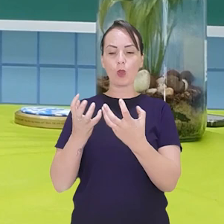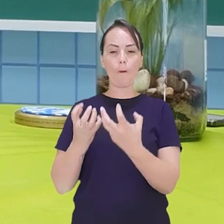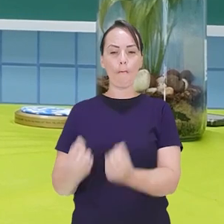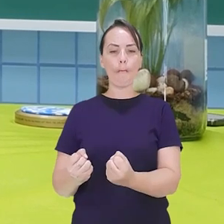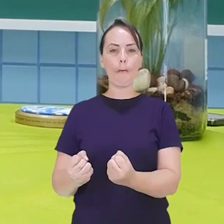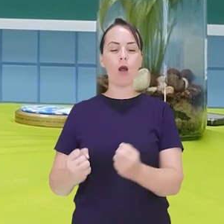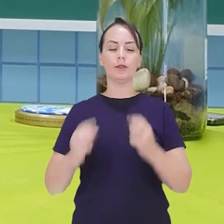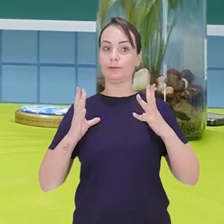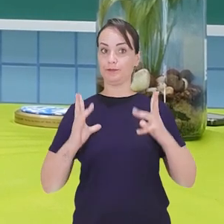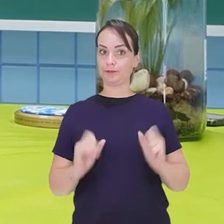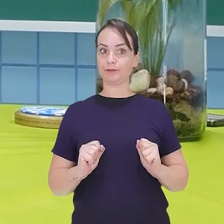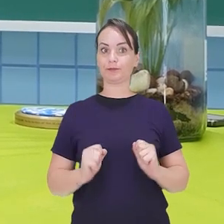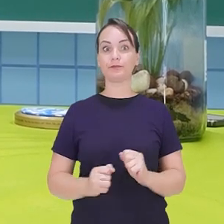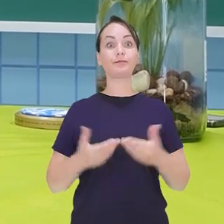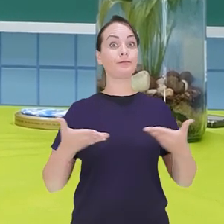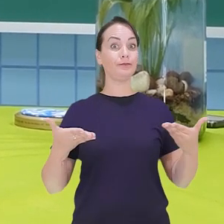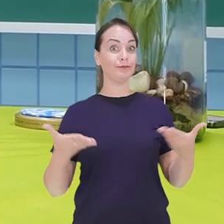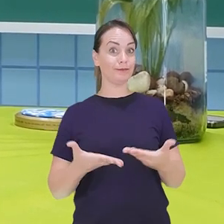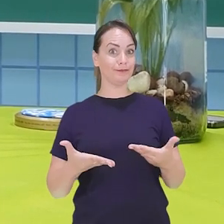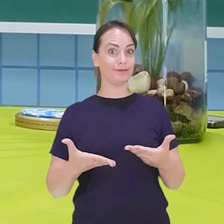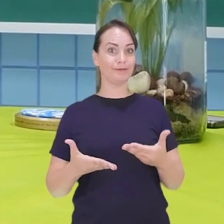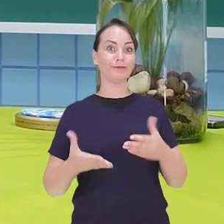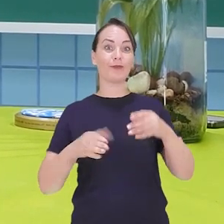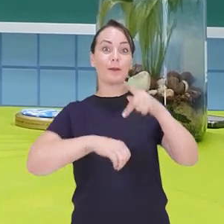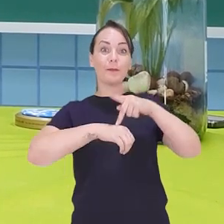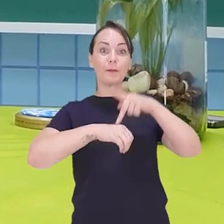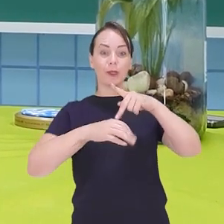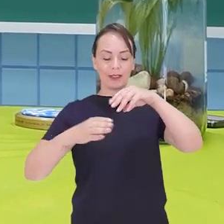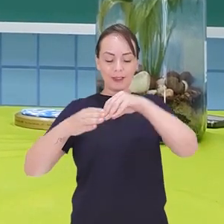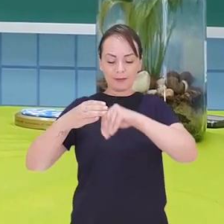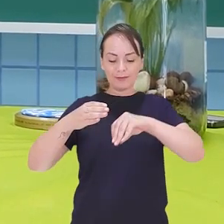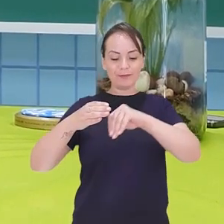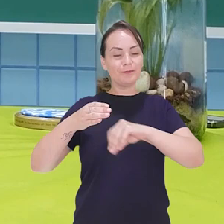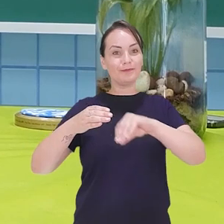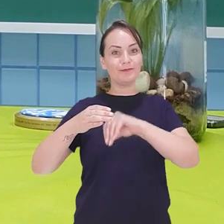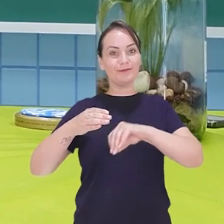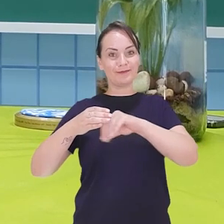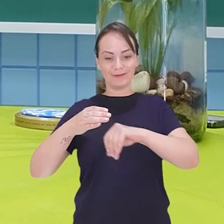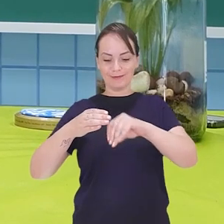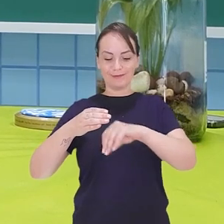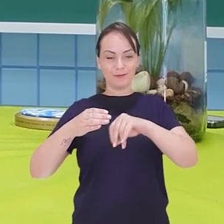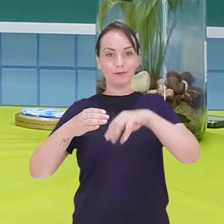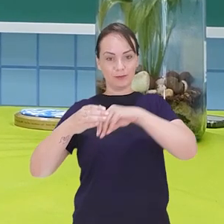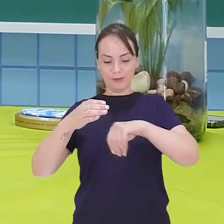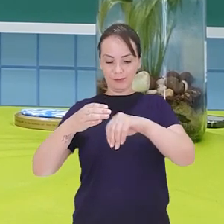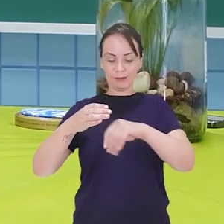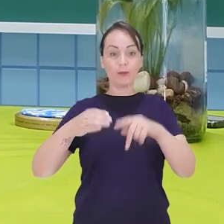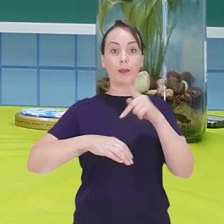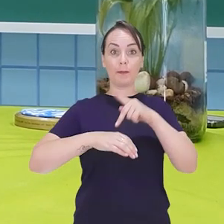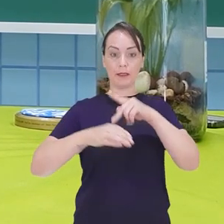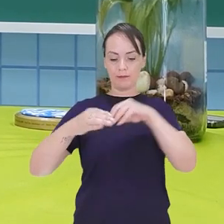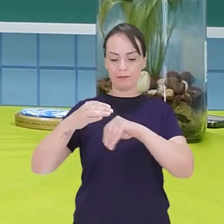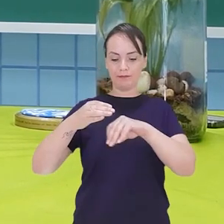grande, higienize o seu pote e deixe ele seco, limpinho, como dessa forma. Agora, você vai pegar as